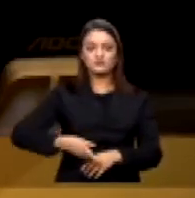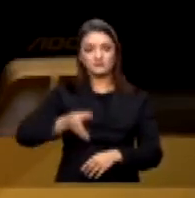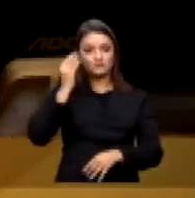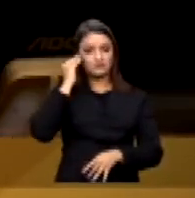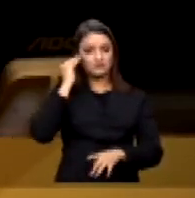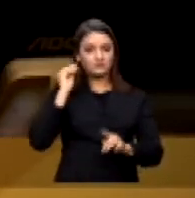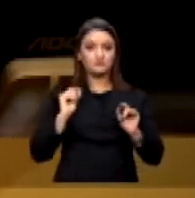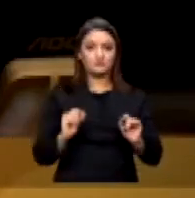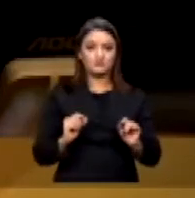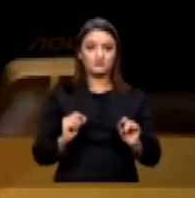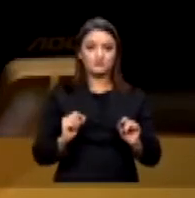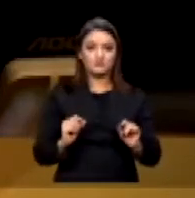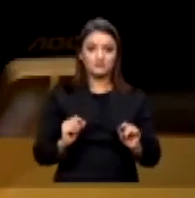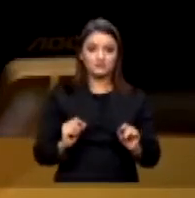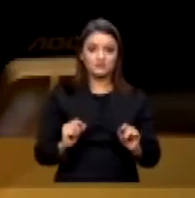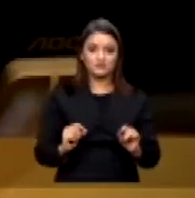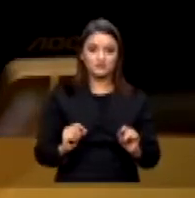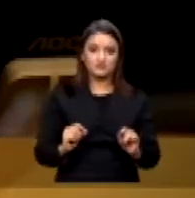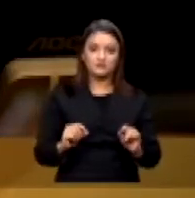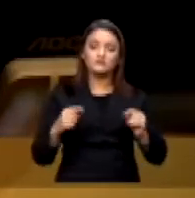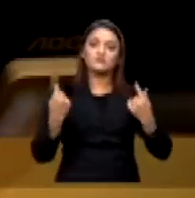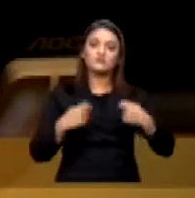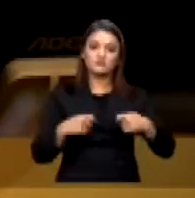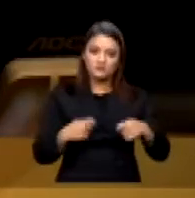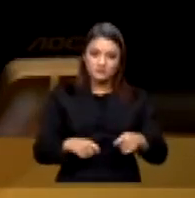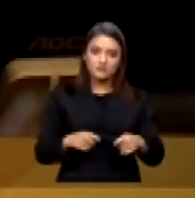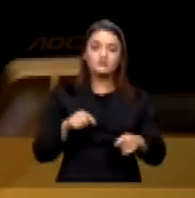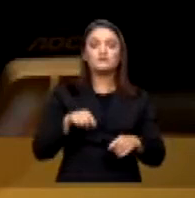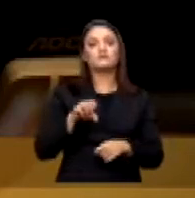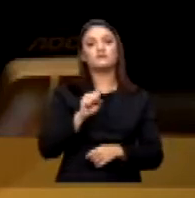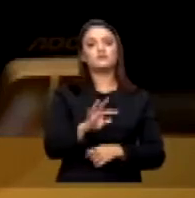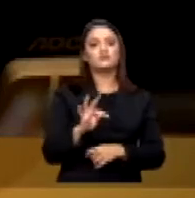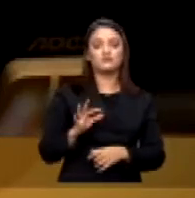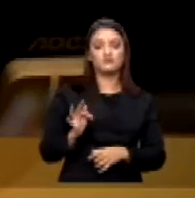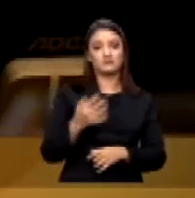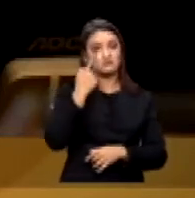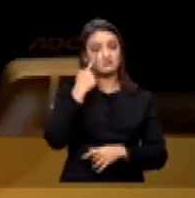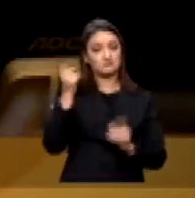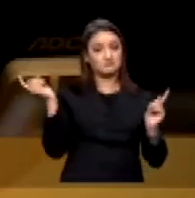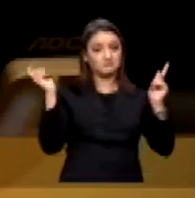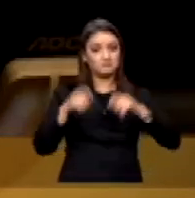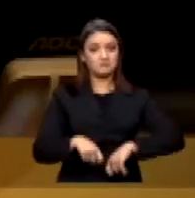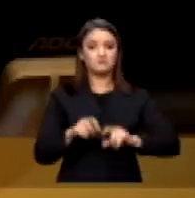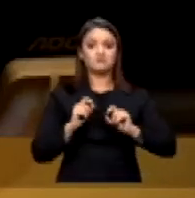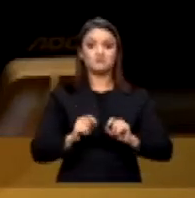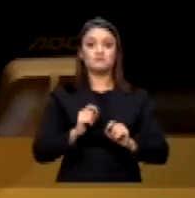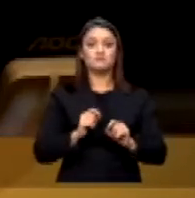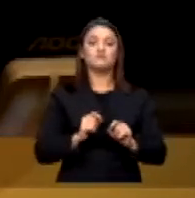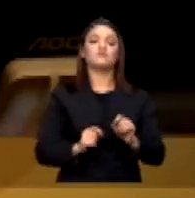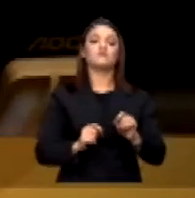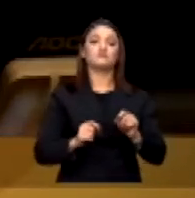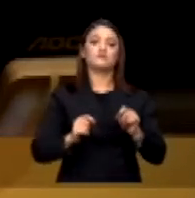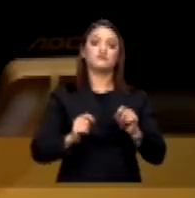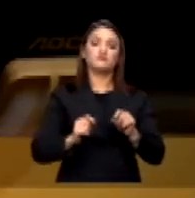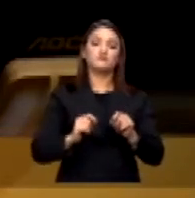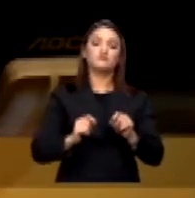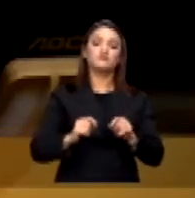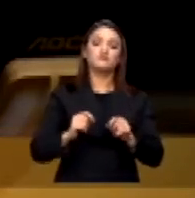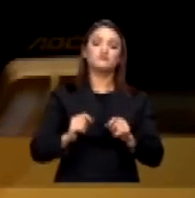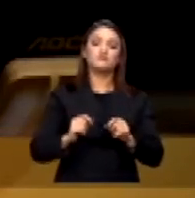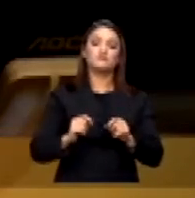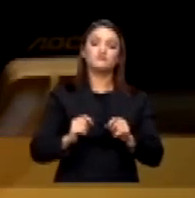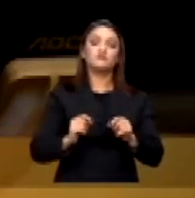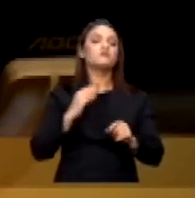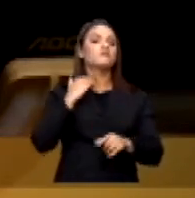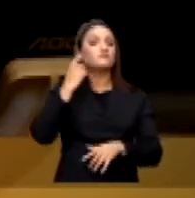ser, meu tempo encerra, que deva ser compreendido por essa Corte a possibilidade de que as autoridades judiciais